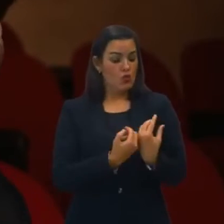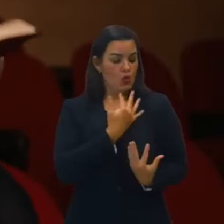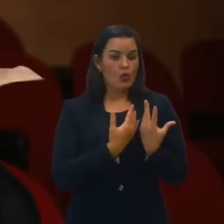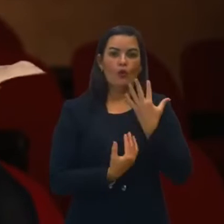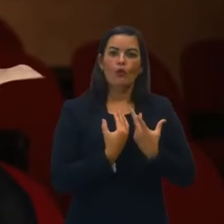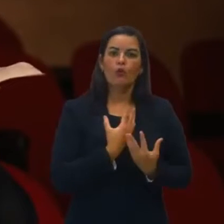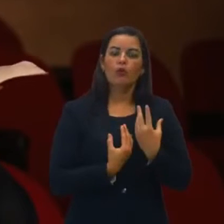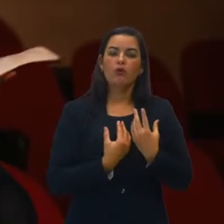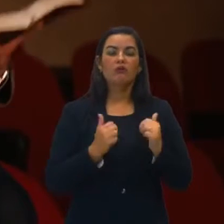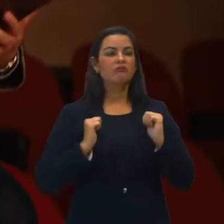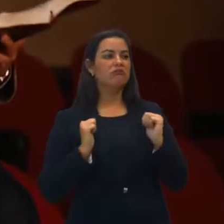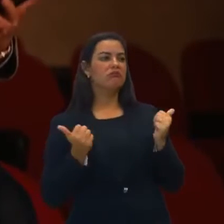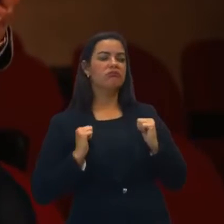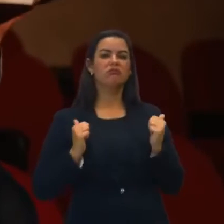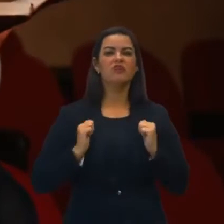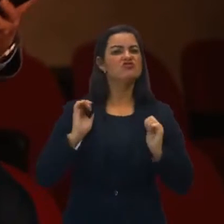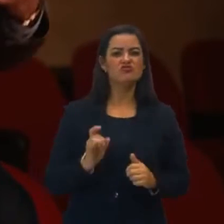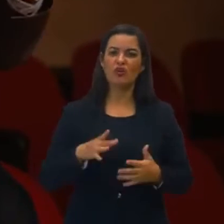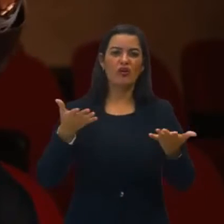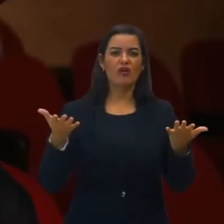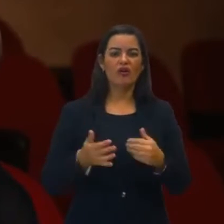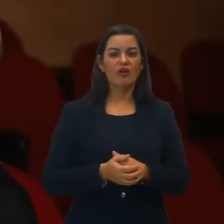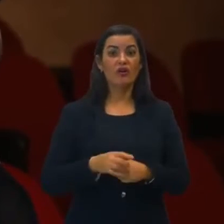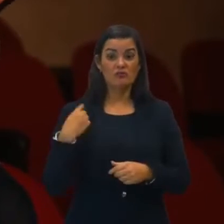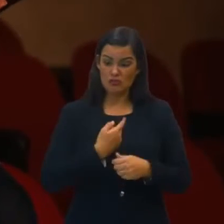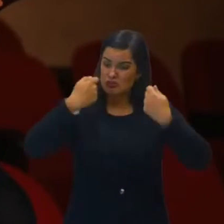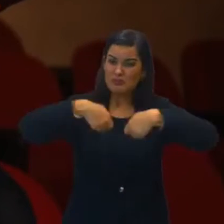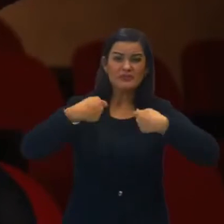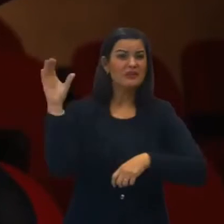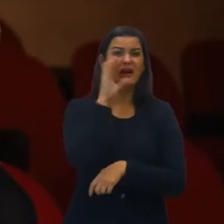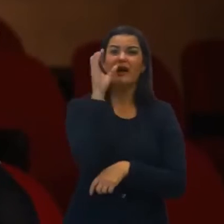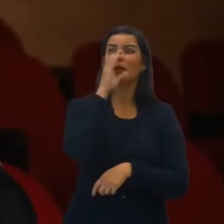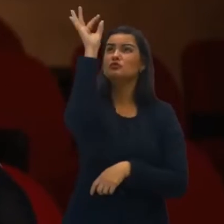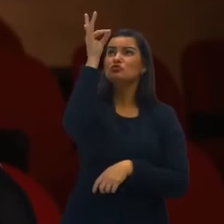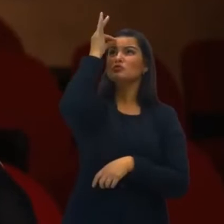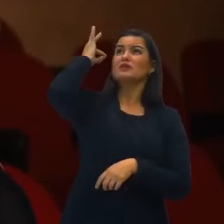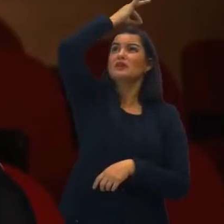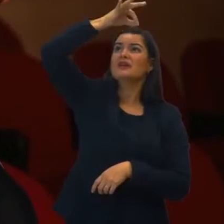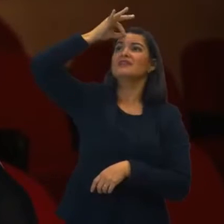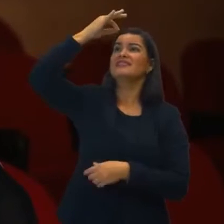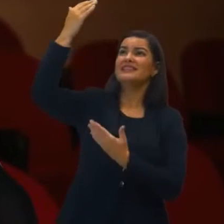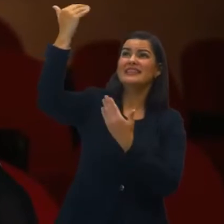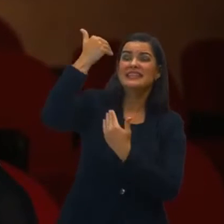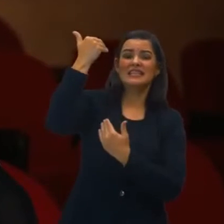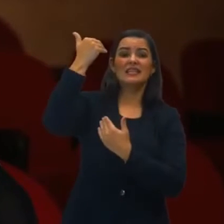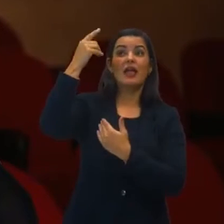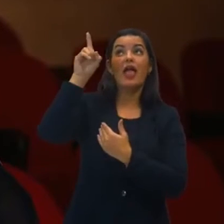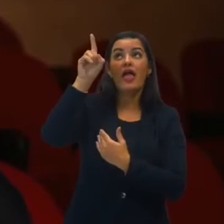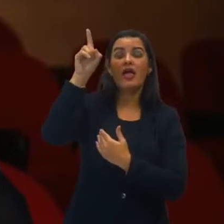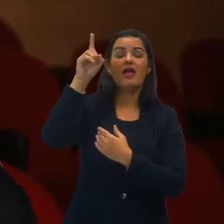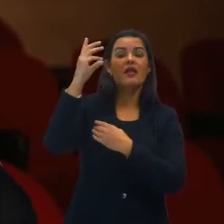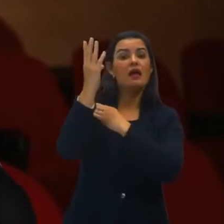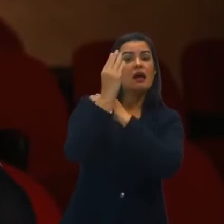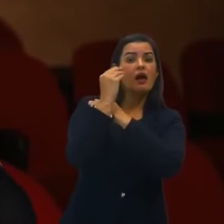há acomodação. E nós precisamos desesperadamente do Espírito Santo, porque é Ele quem convence de pecado.